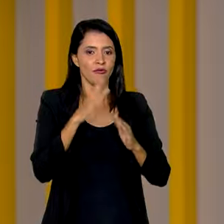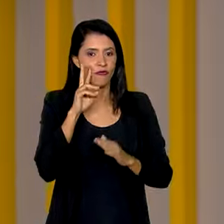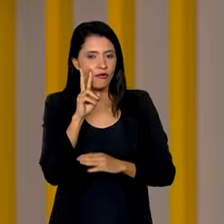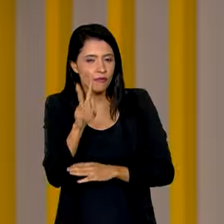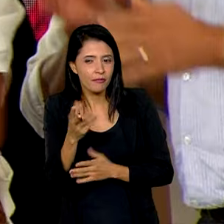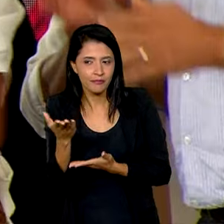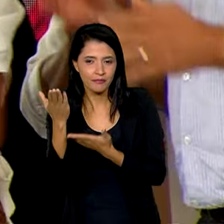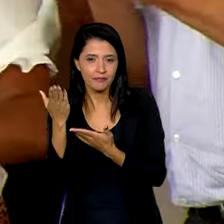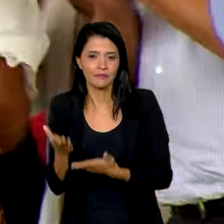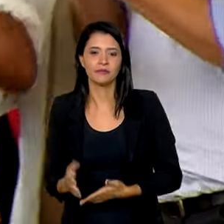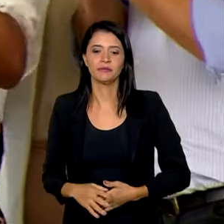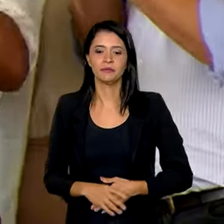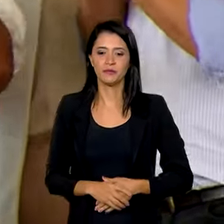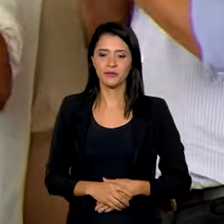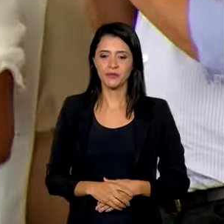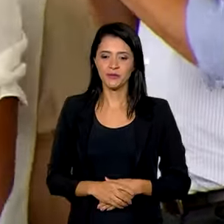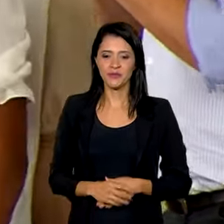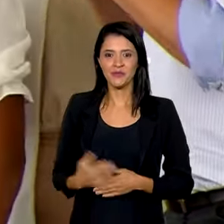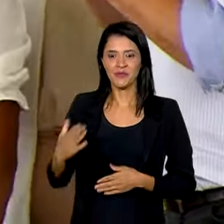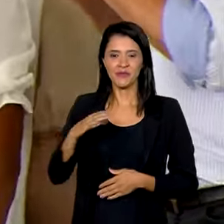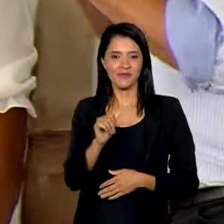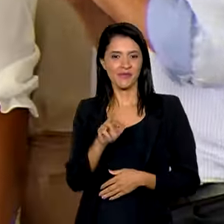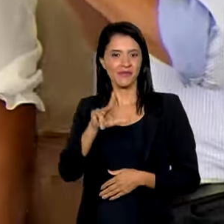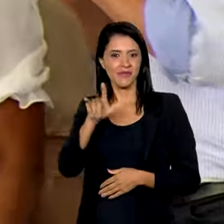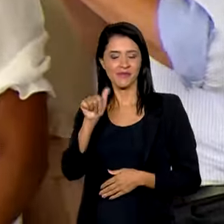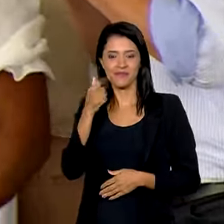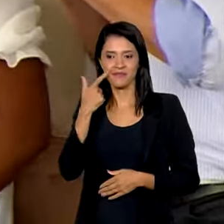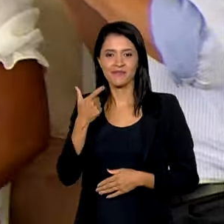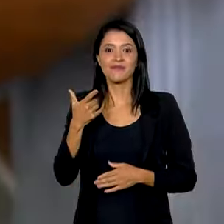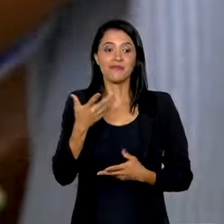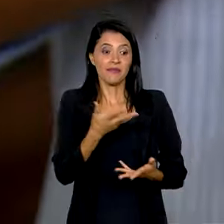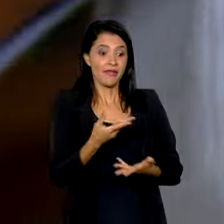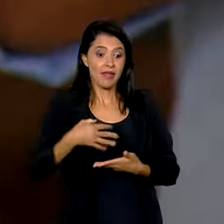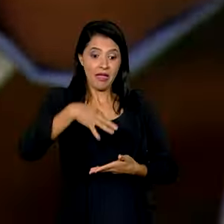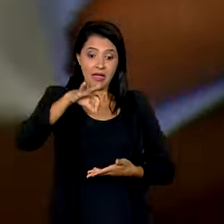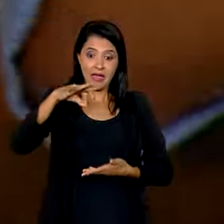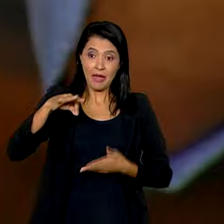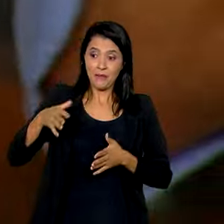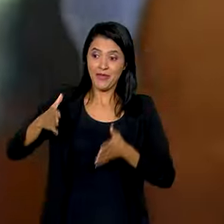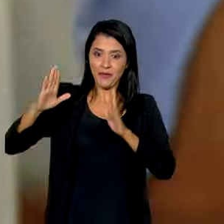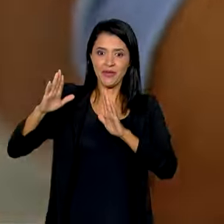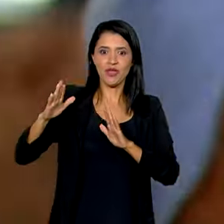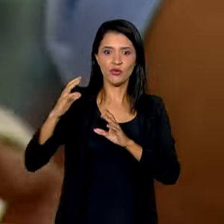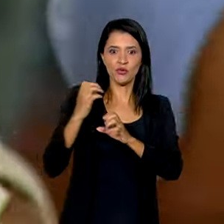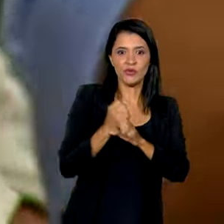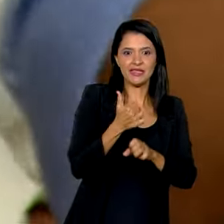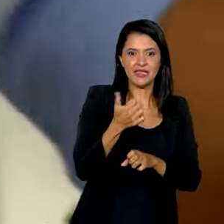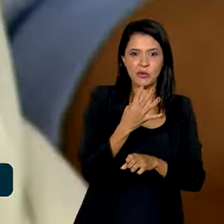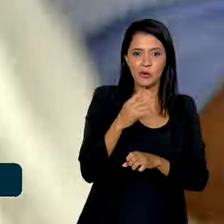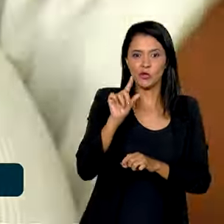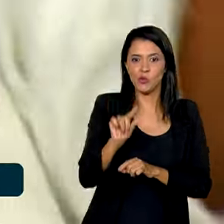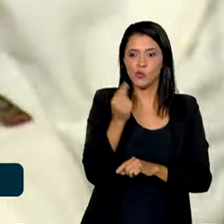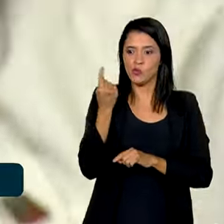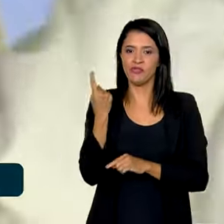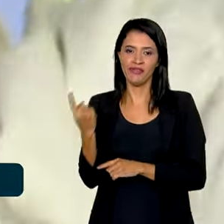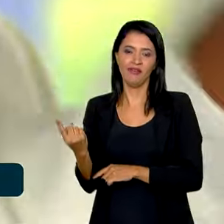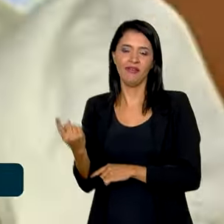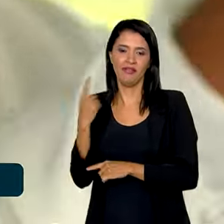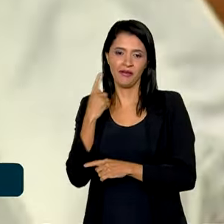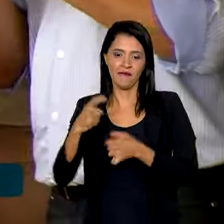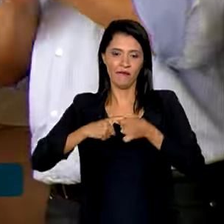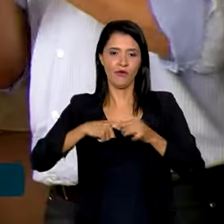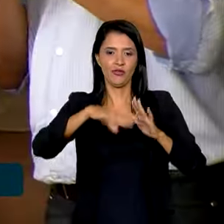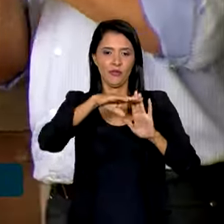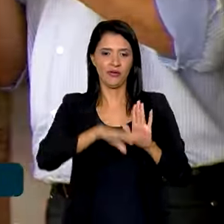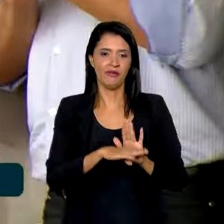conferir. Carla recebeu um dos 144 apartamentos entregues a partir da retomada do programa Minha